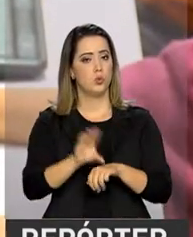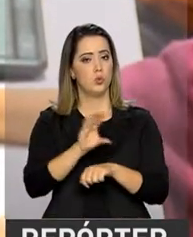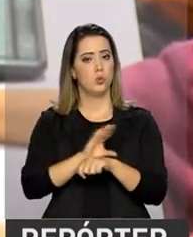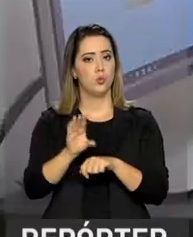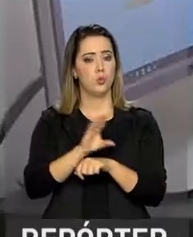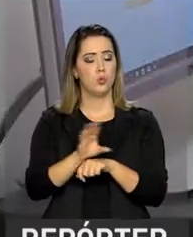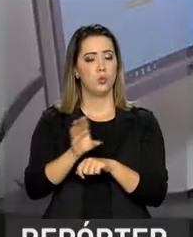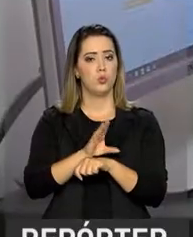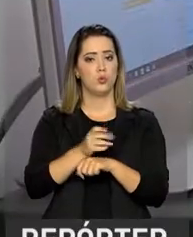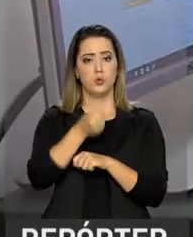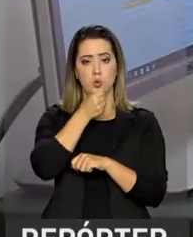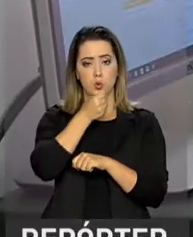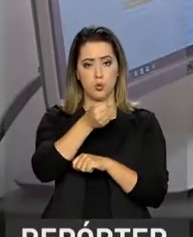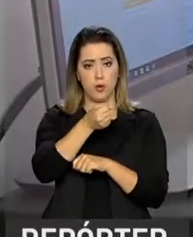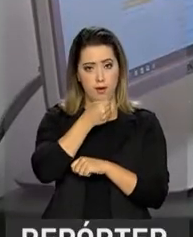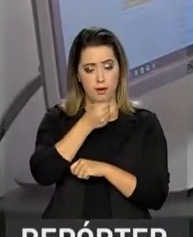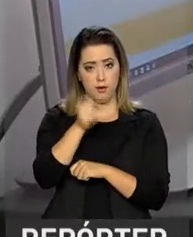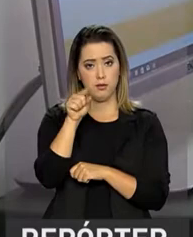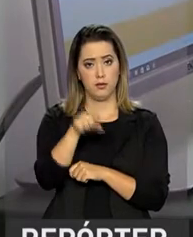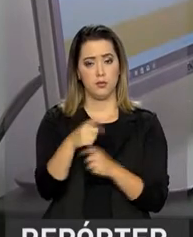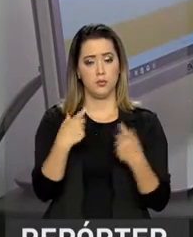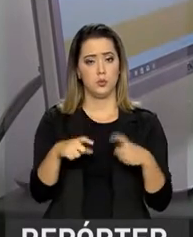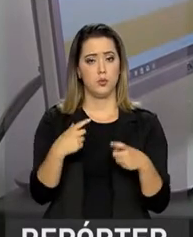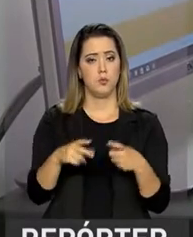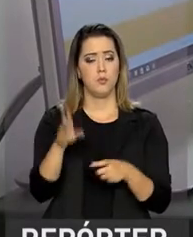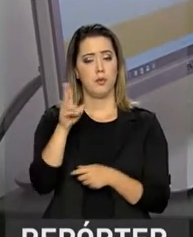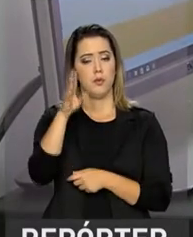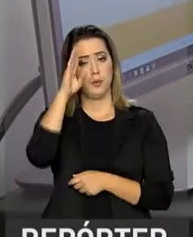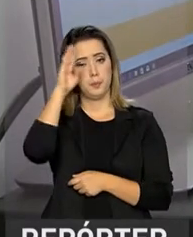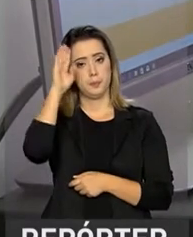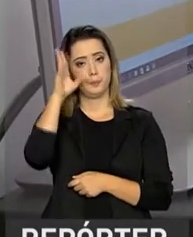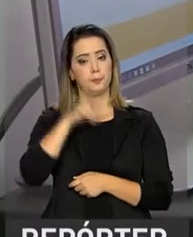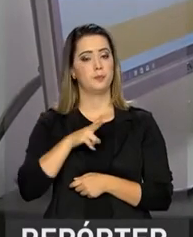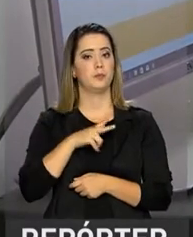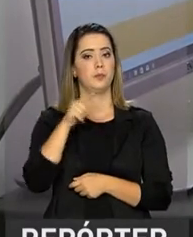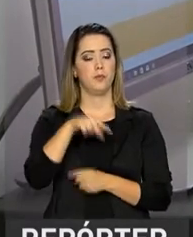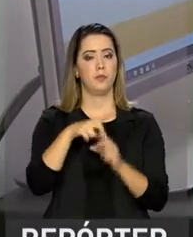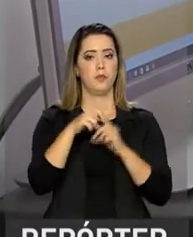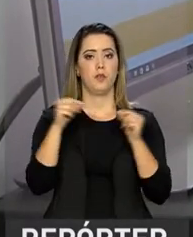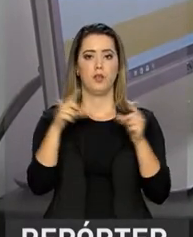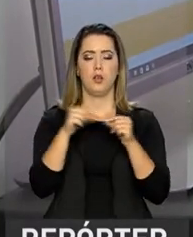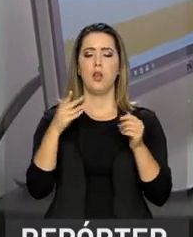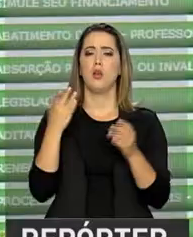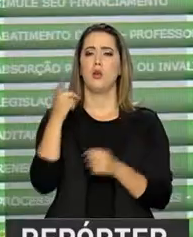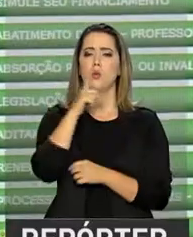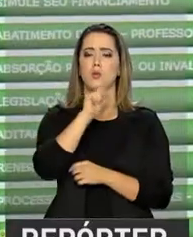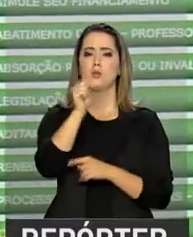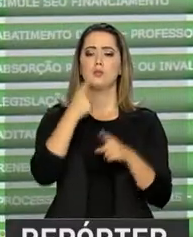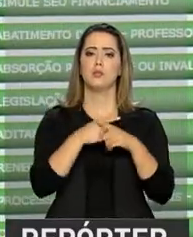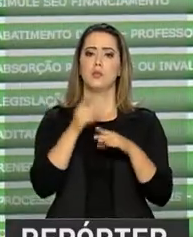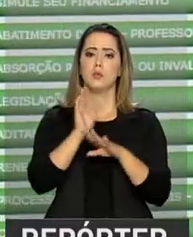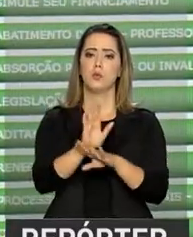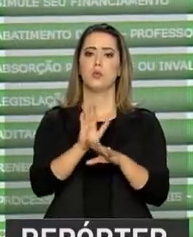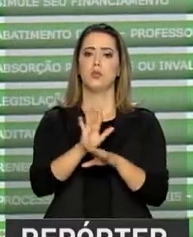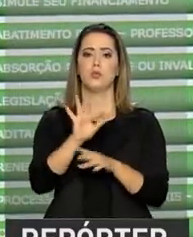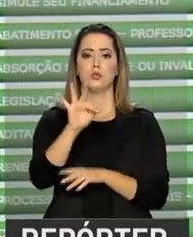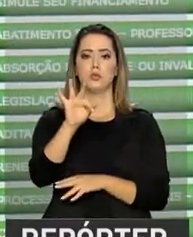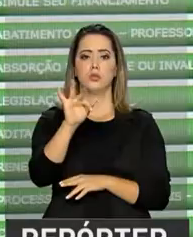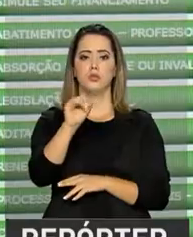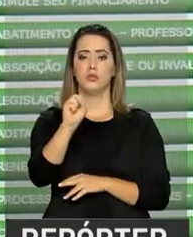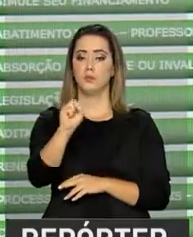em uma instituição de ensino particular em brasília ela chegou até aqui com a ajuda dos fiéis